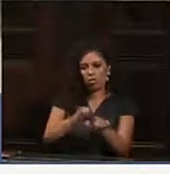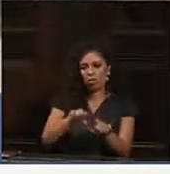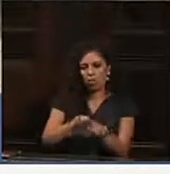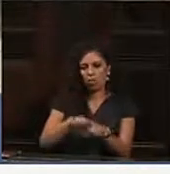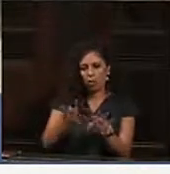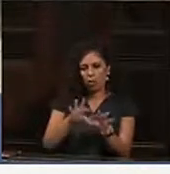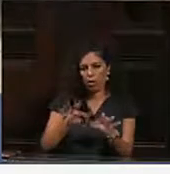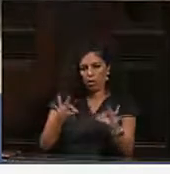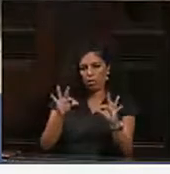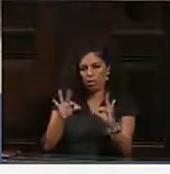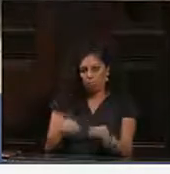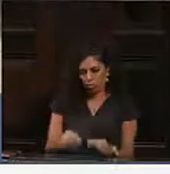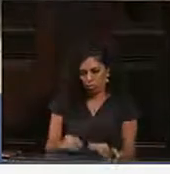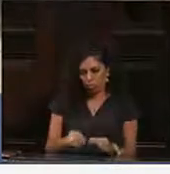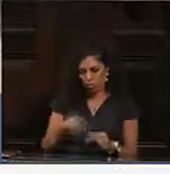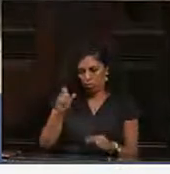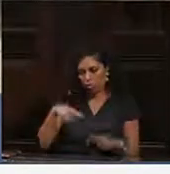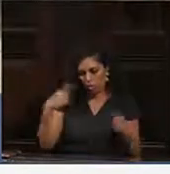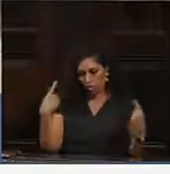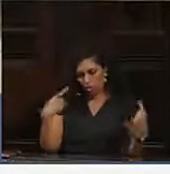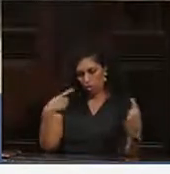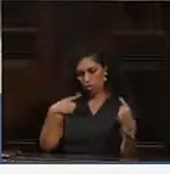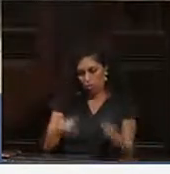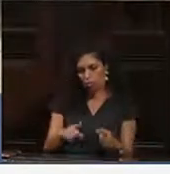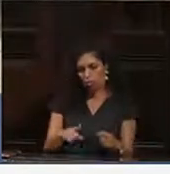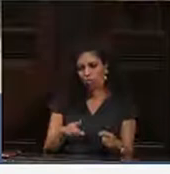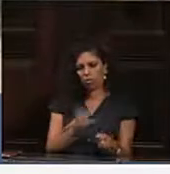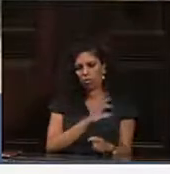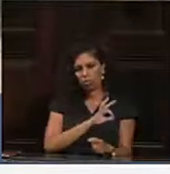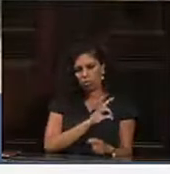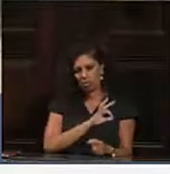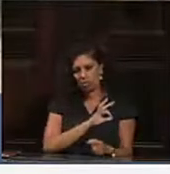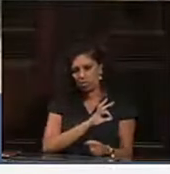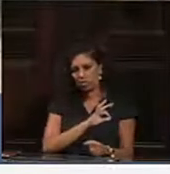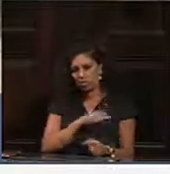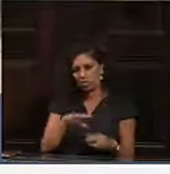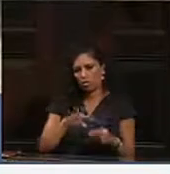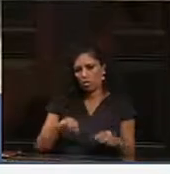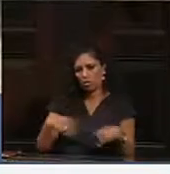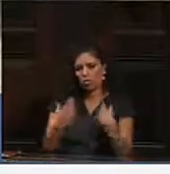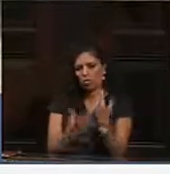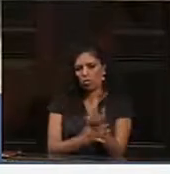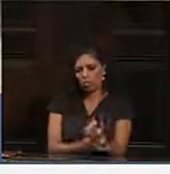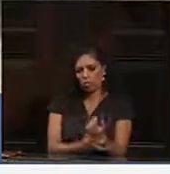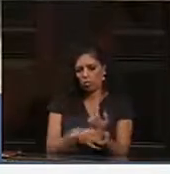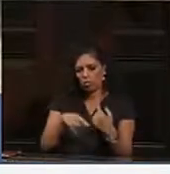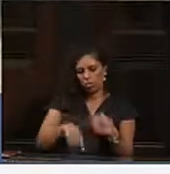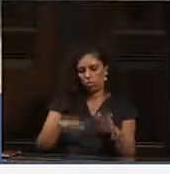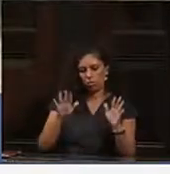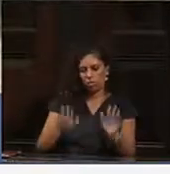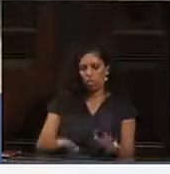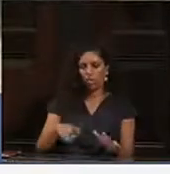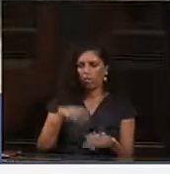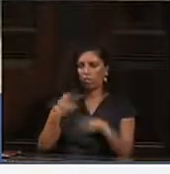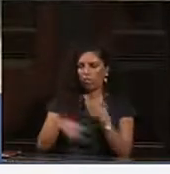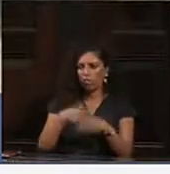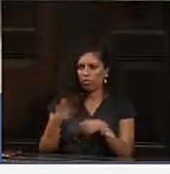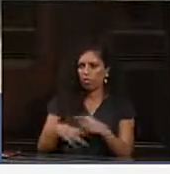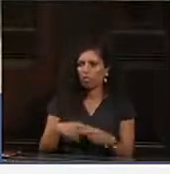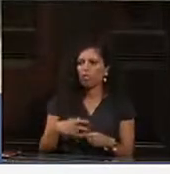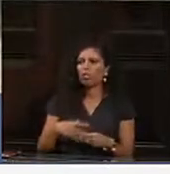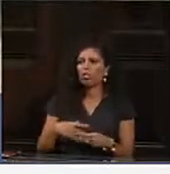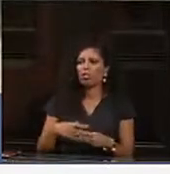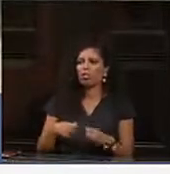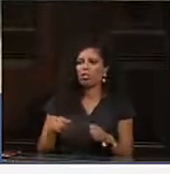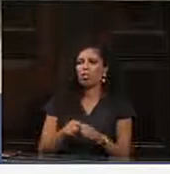de contrário, tudo que for de encontro a essa corporação, a todos os agentes de segurança, eu vou estar aqui cobrando, denunciando e